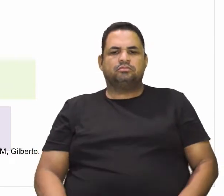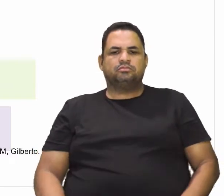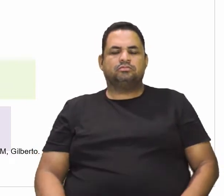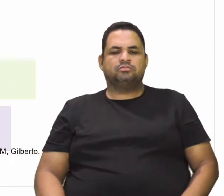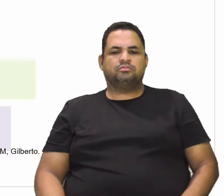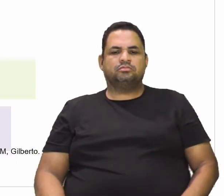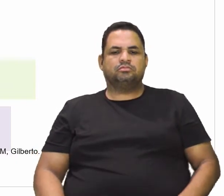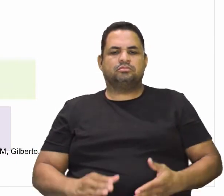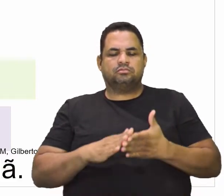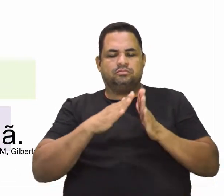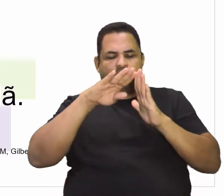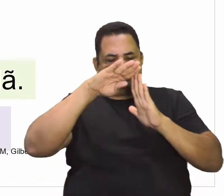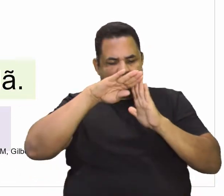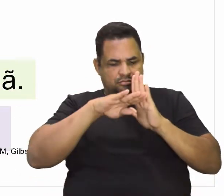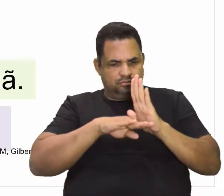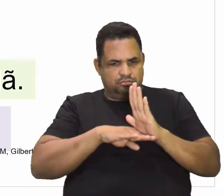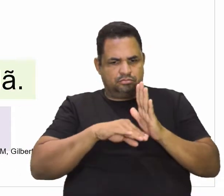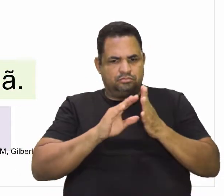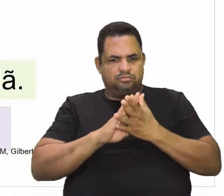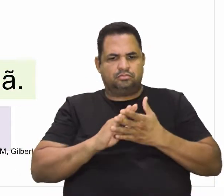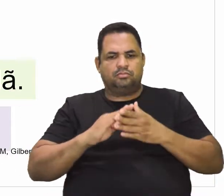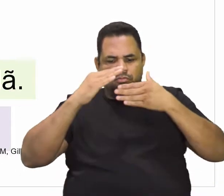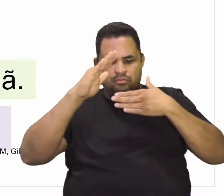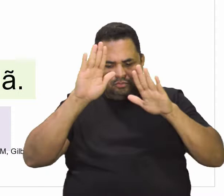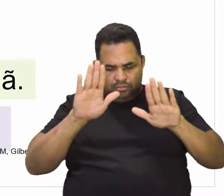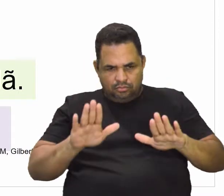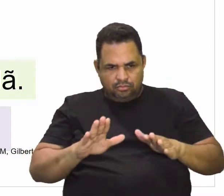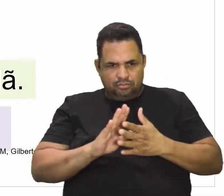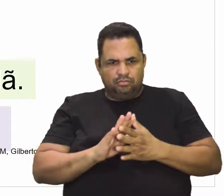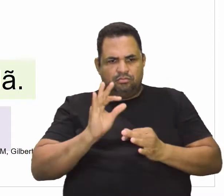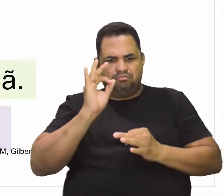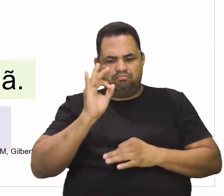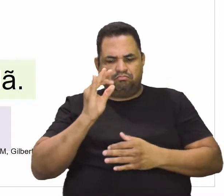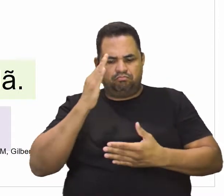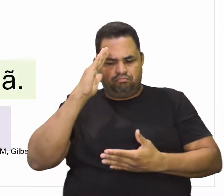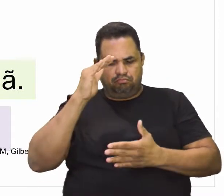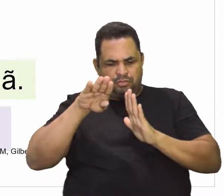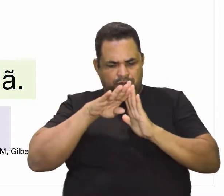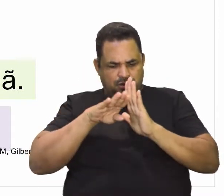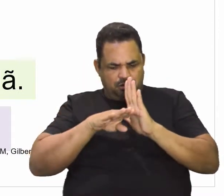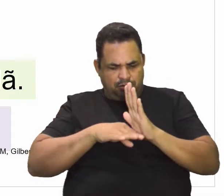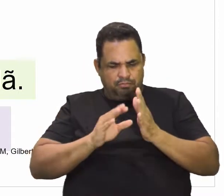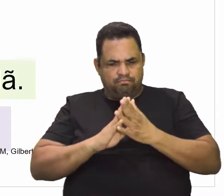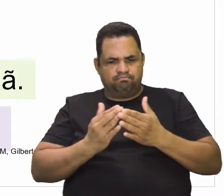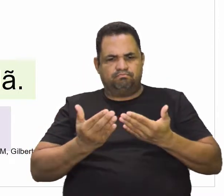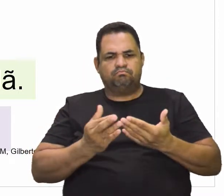do princípio do islamismo. Cumprir,